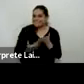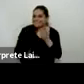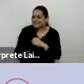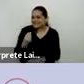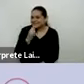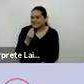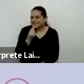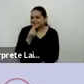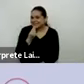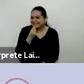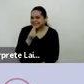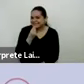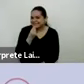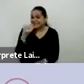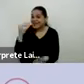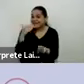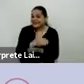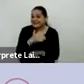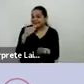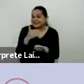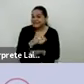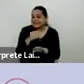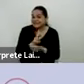oportunidade! Acesse